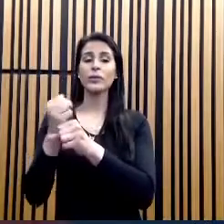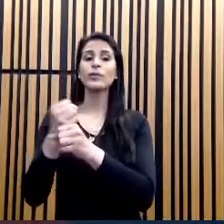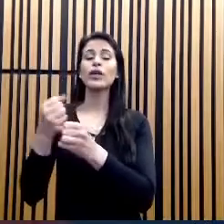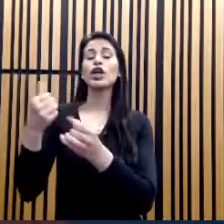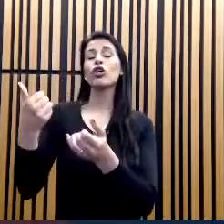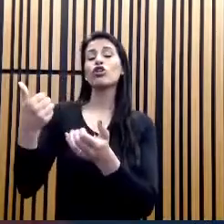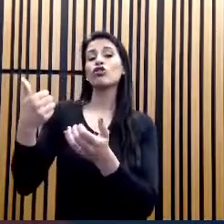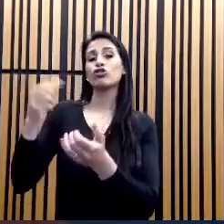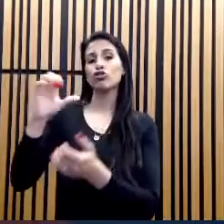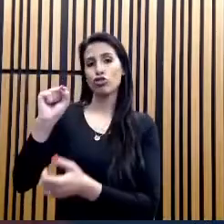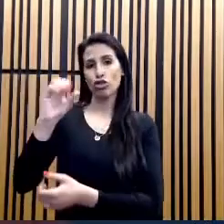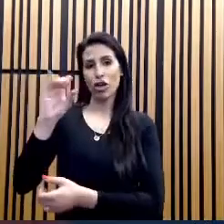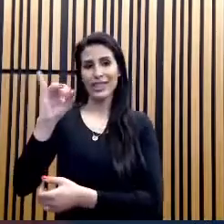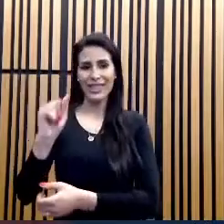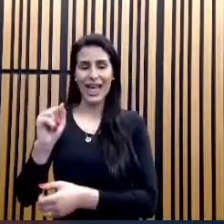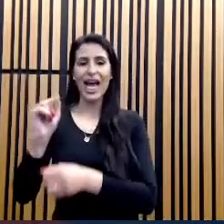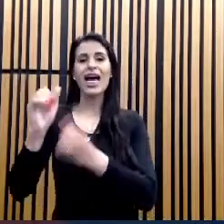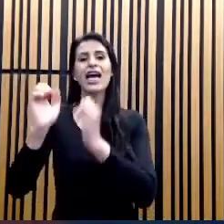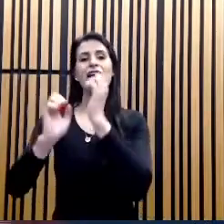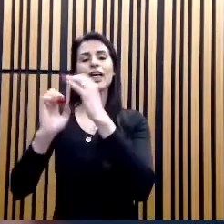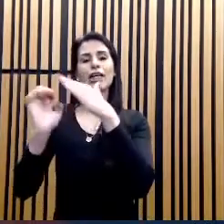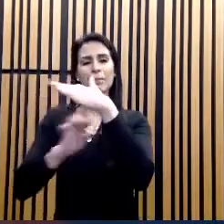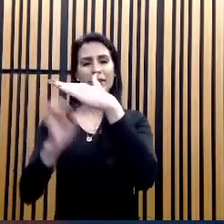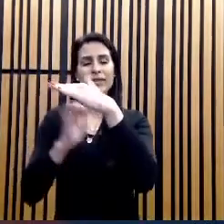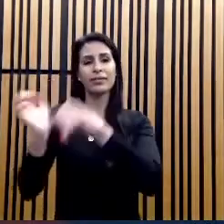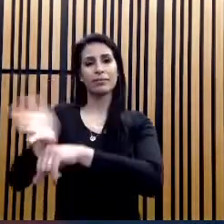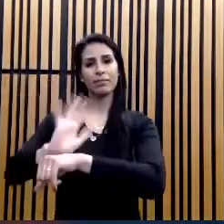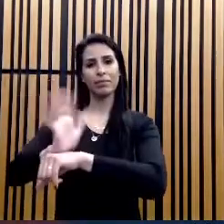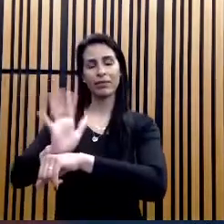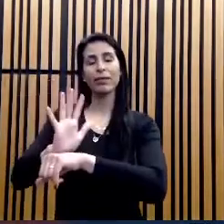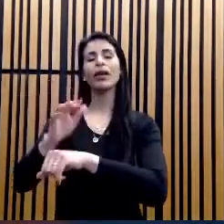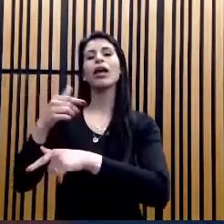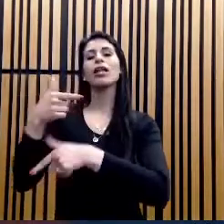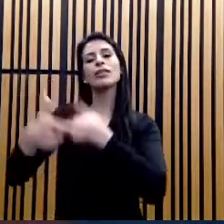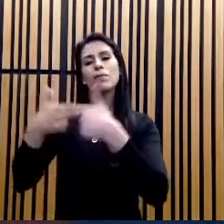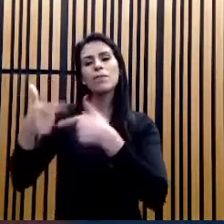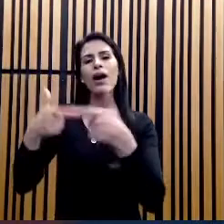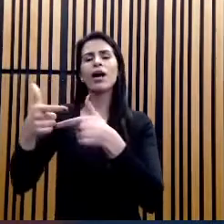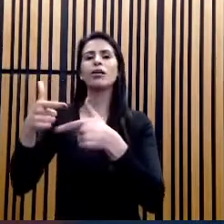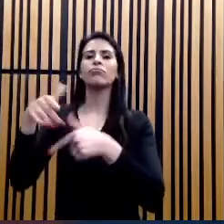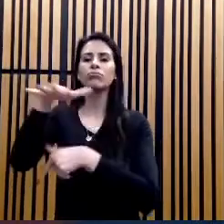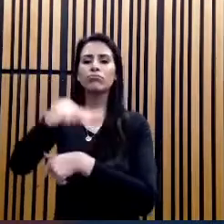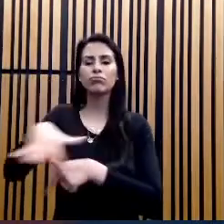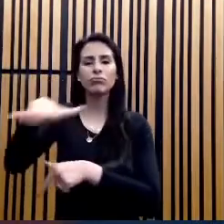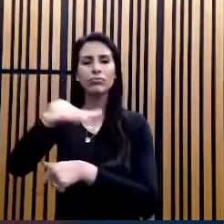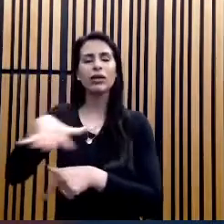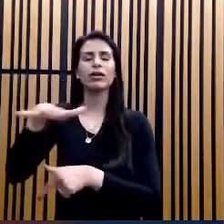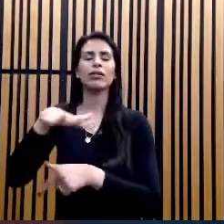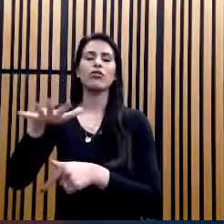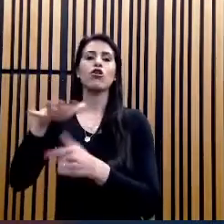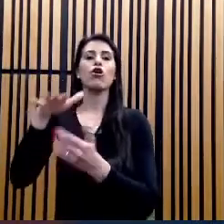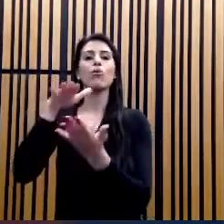Eu trabalho com produção de audiovisual para publicidade, séries de TV,